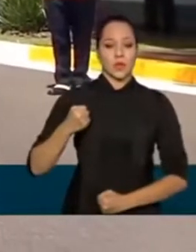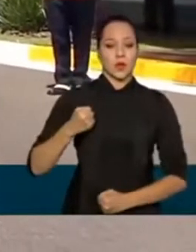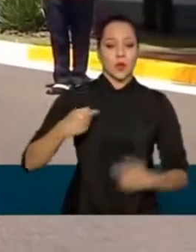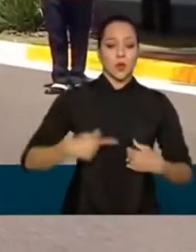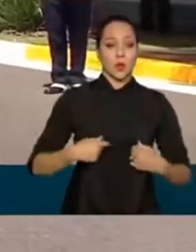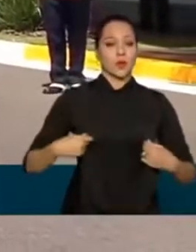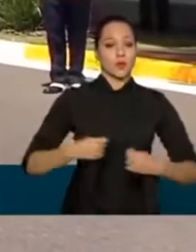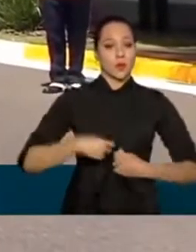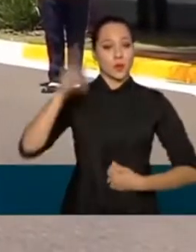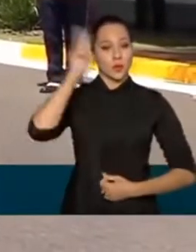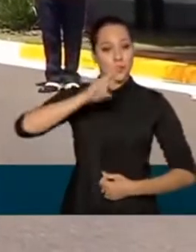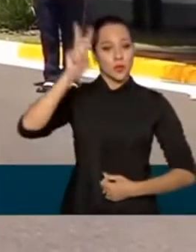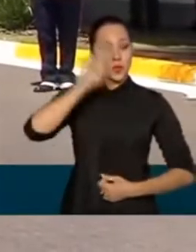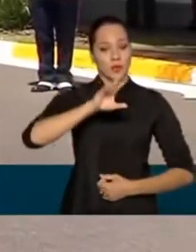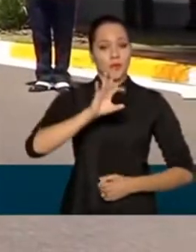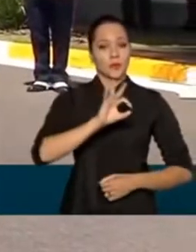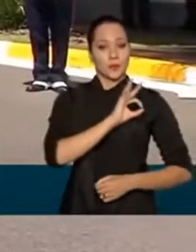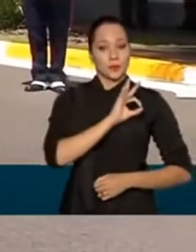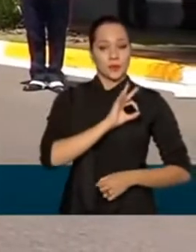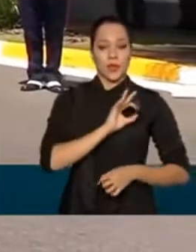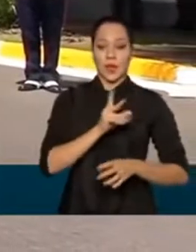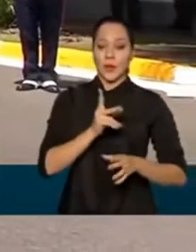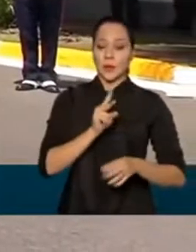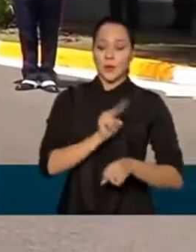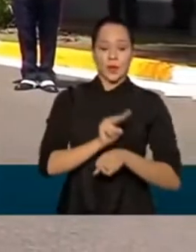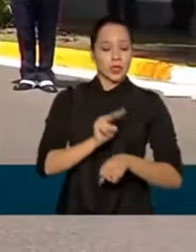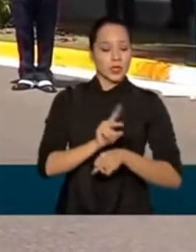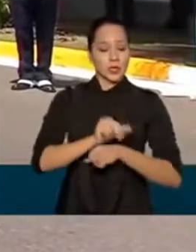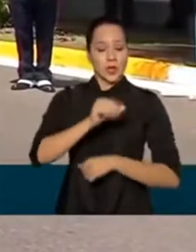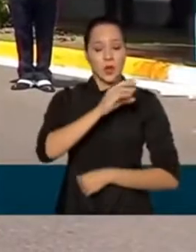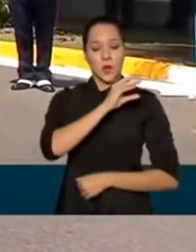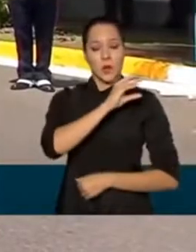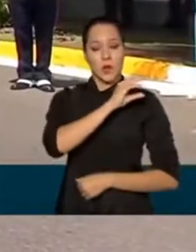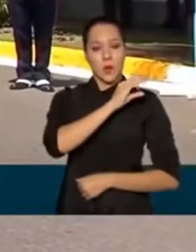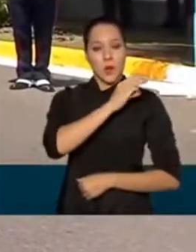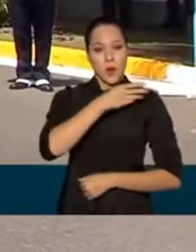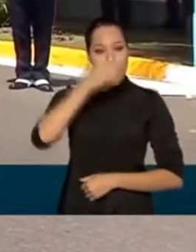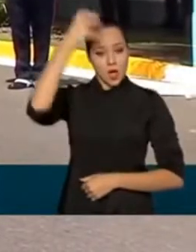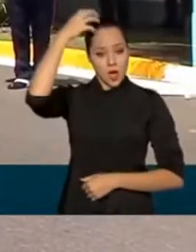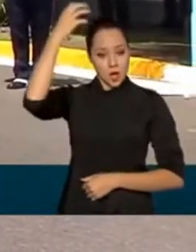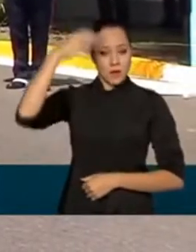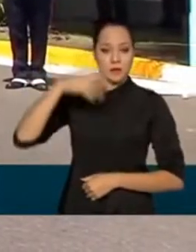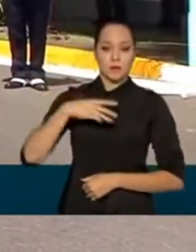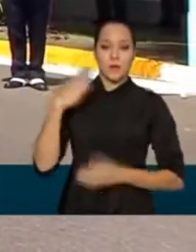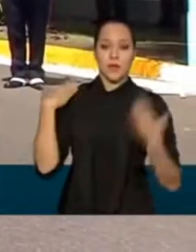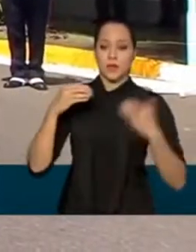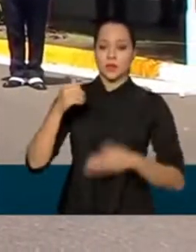uniforme histórico da Brigada Real da Marinha de 1808.